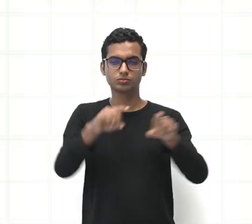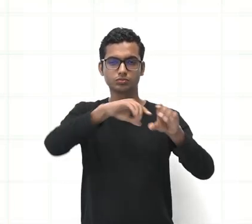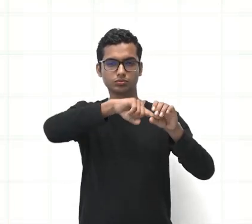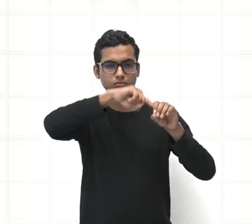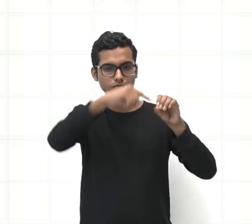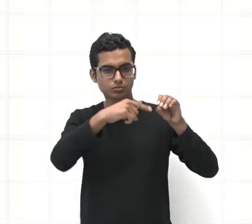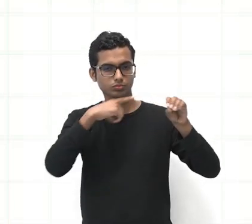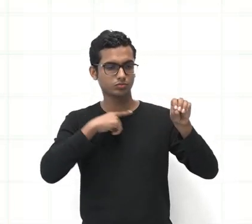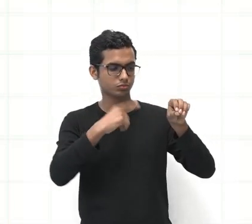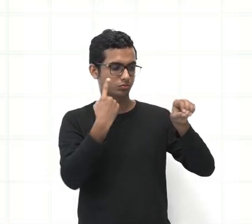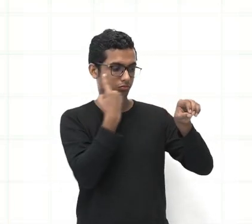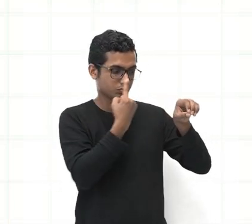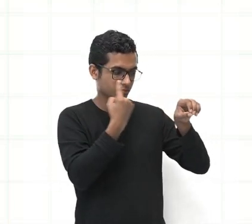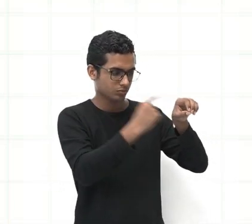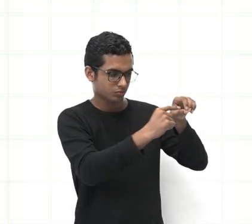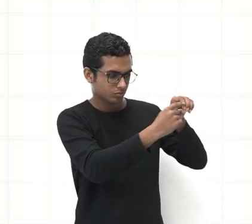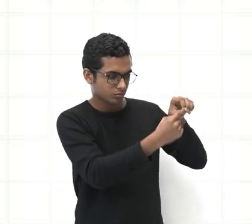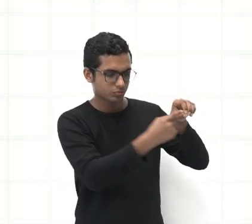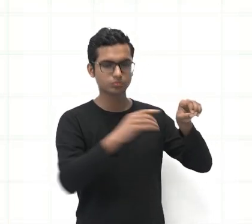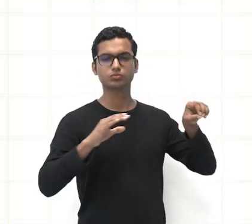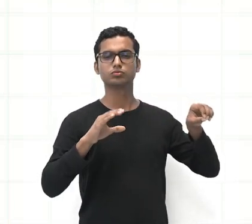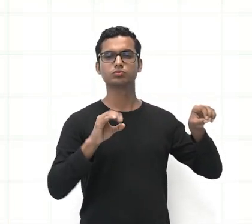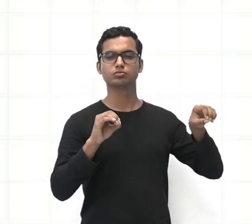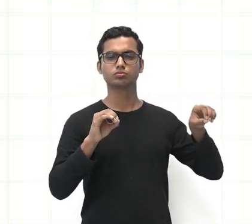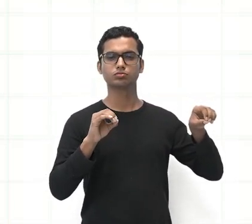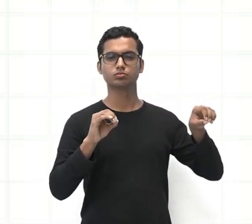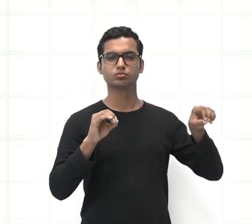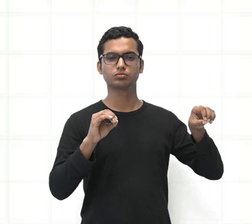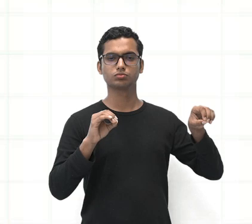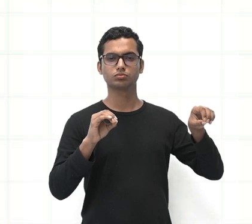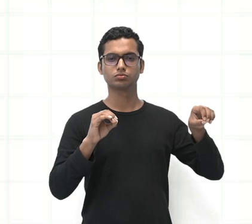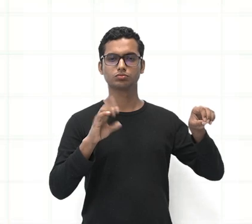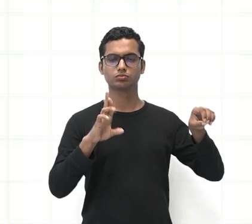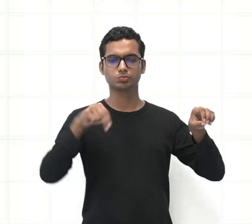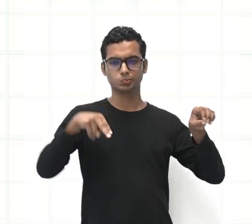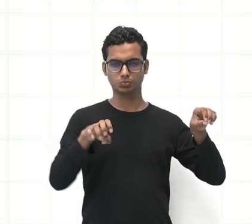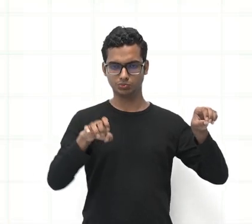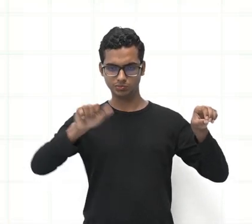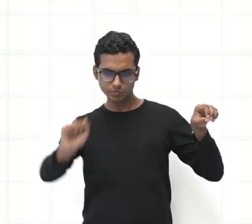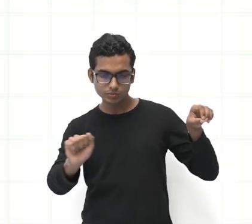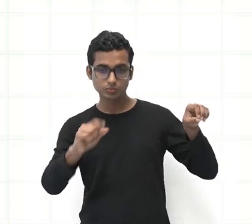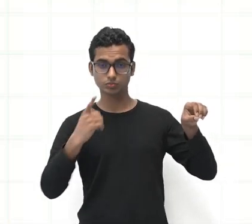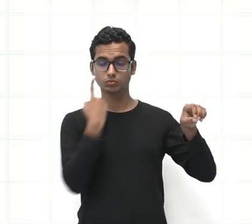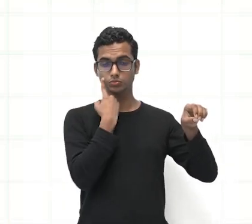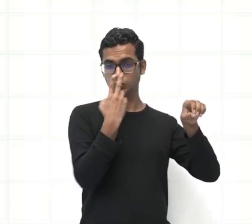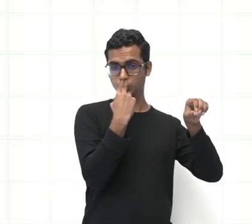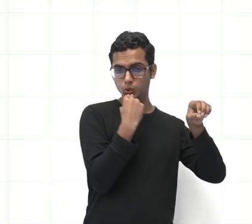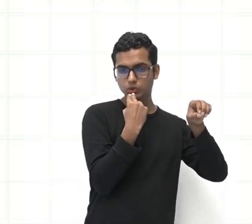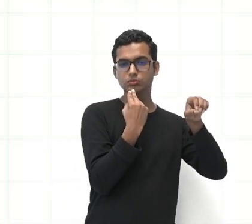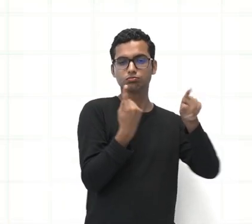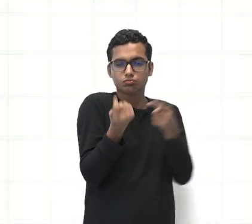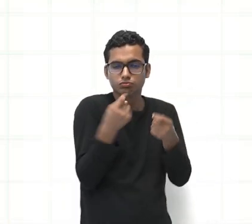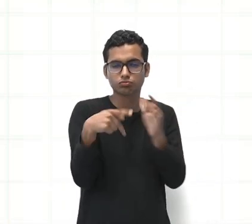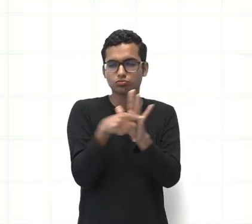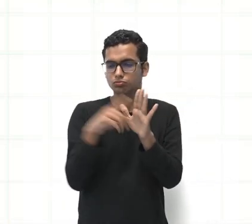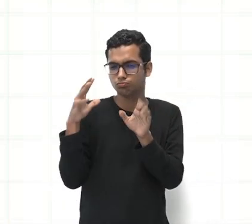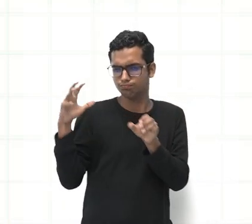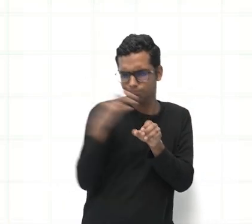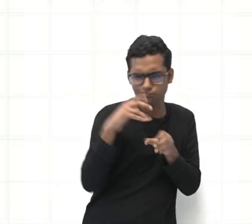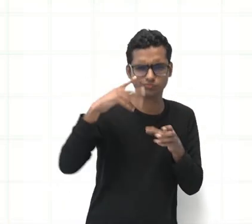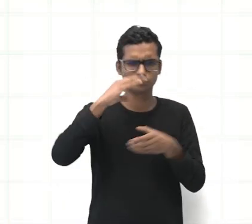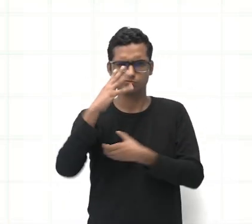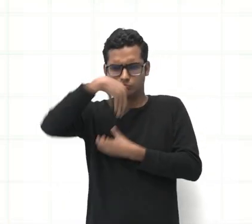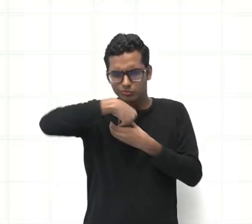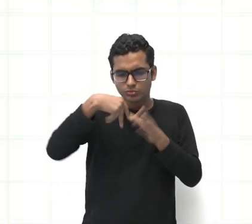a córnea, né, e está aqui o cristalino. E nutre e regula a pressão interna do olho. Sim,